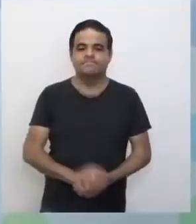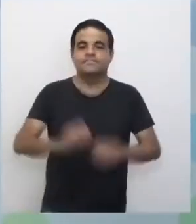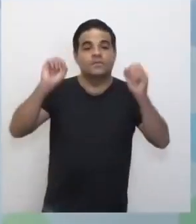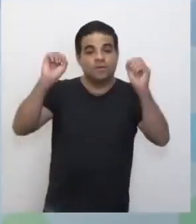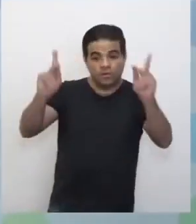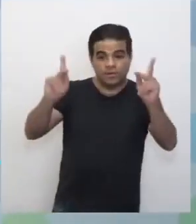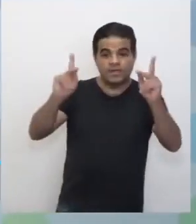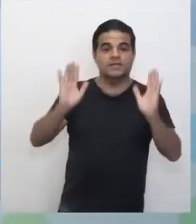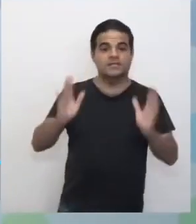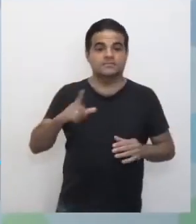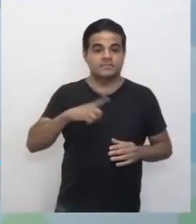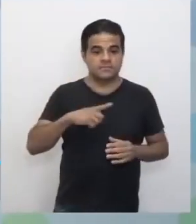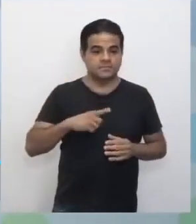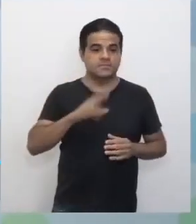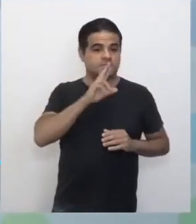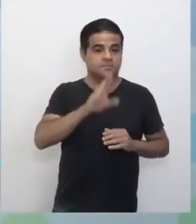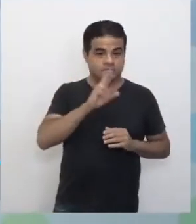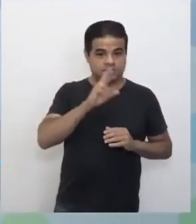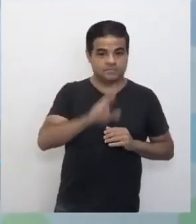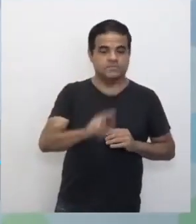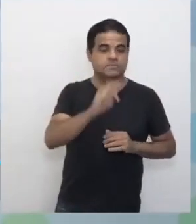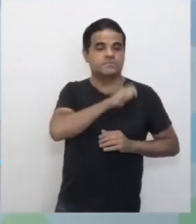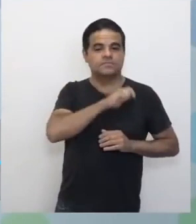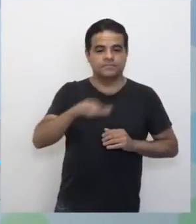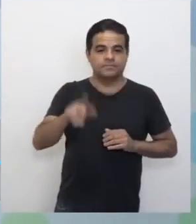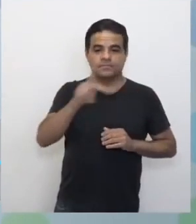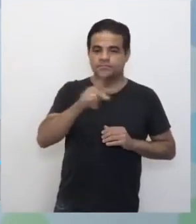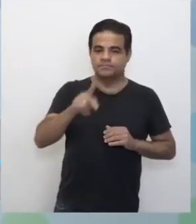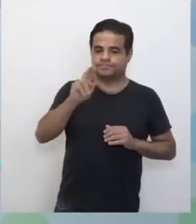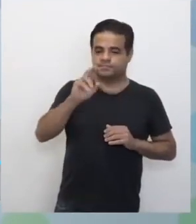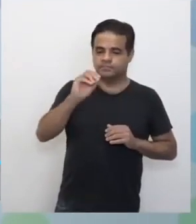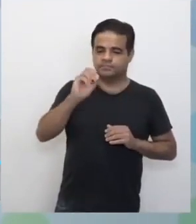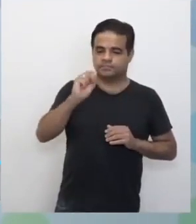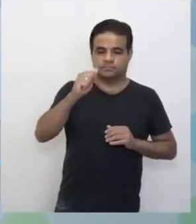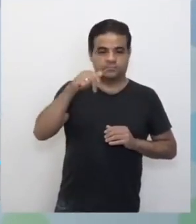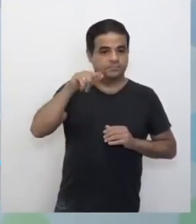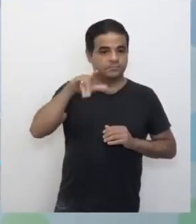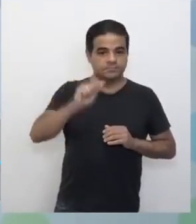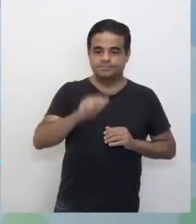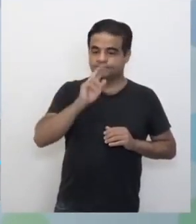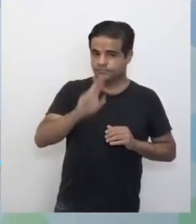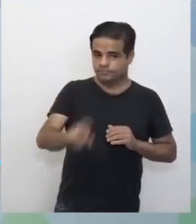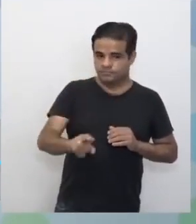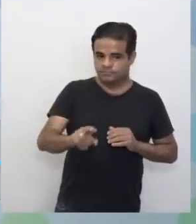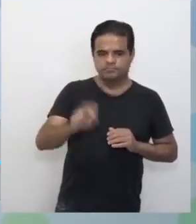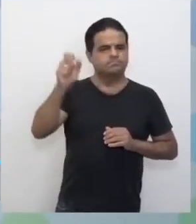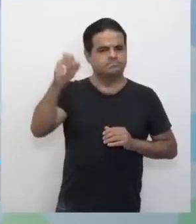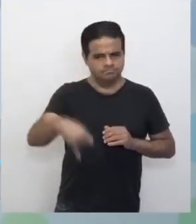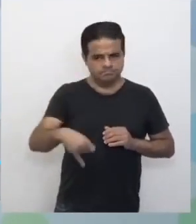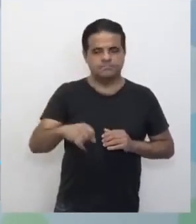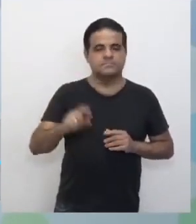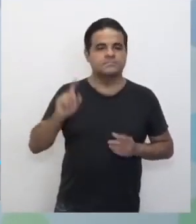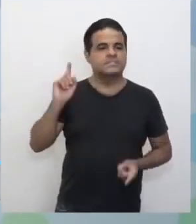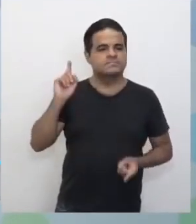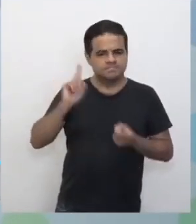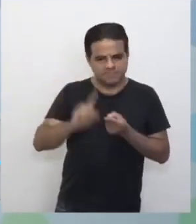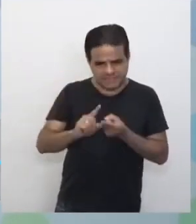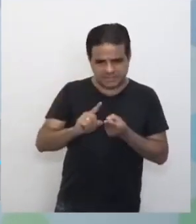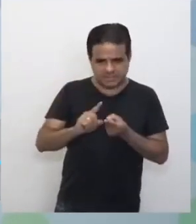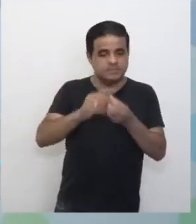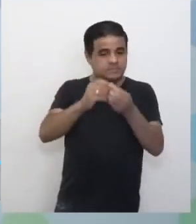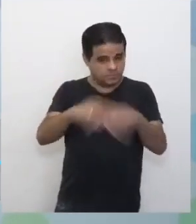Ok, nós tivemos aqui a resposta dos alunos da professora Rosângela, que fala o seguinte: sim, minimiza e